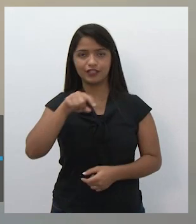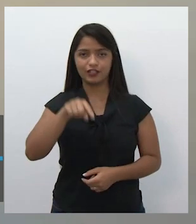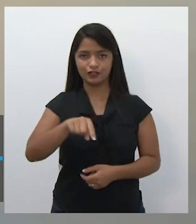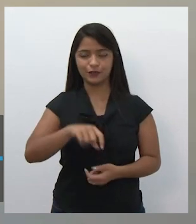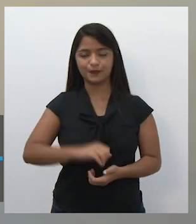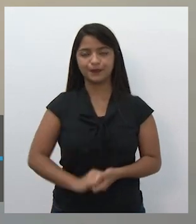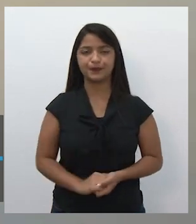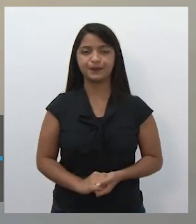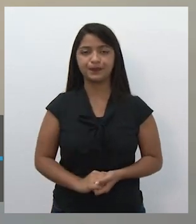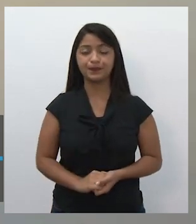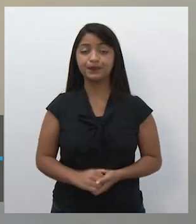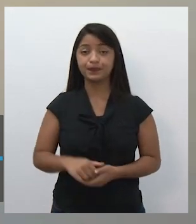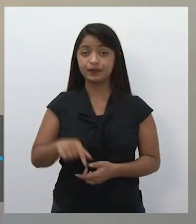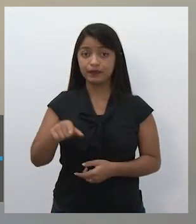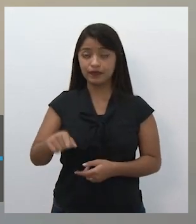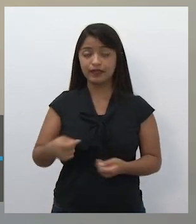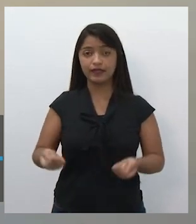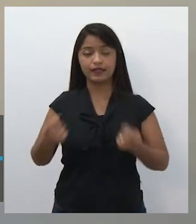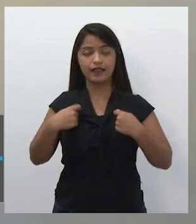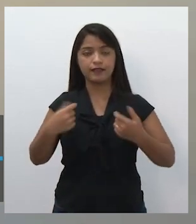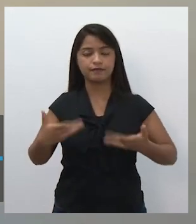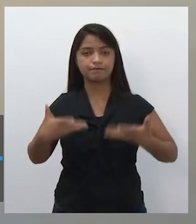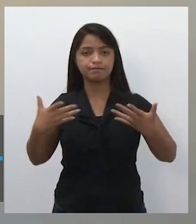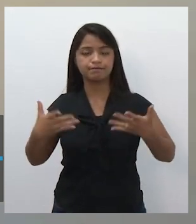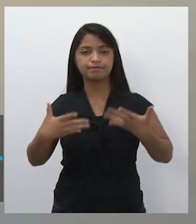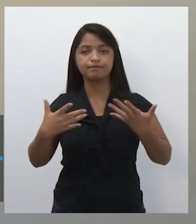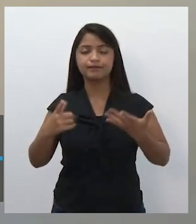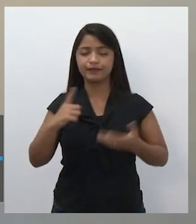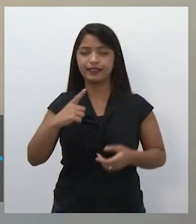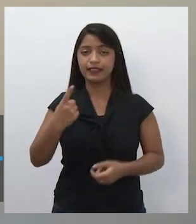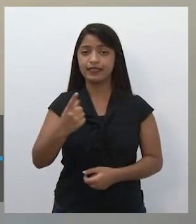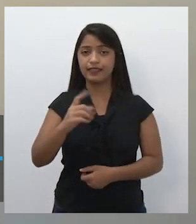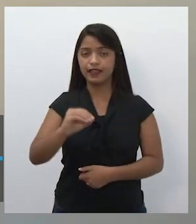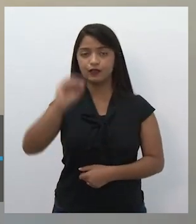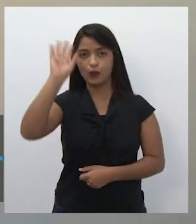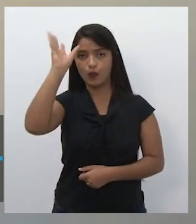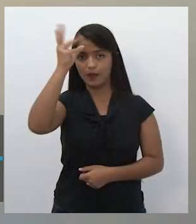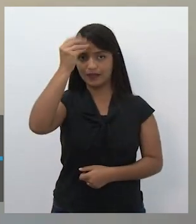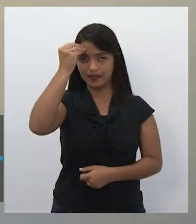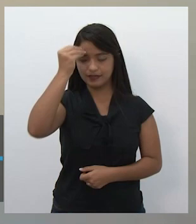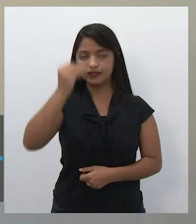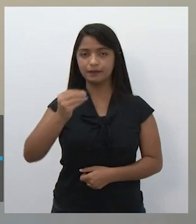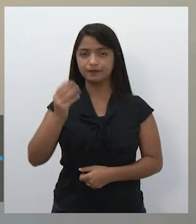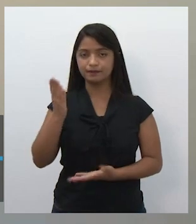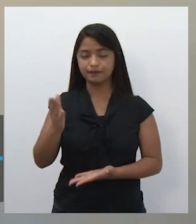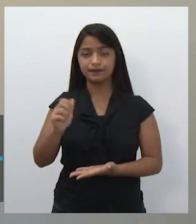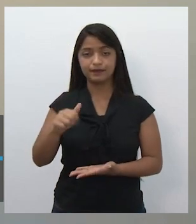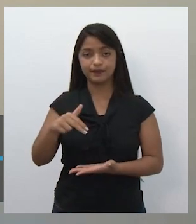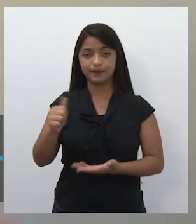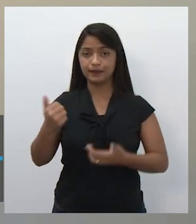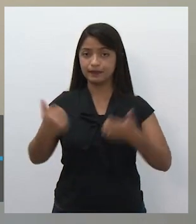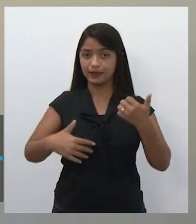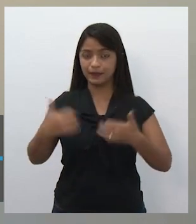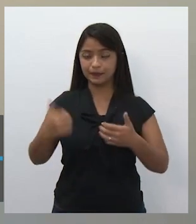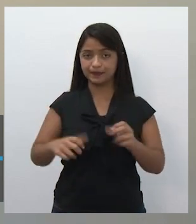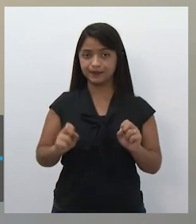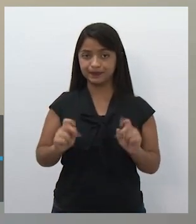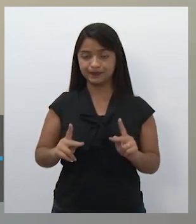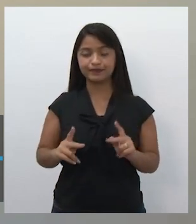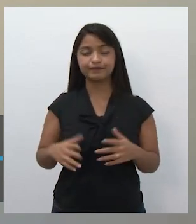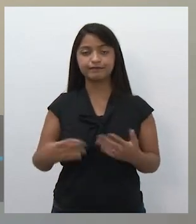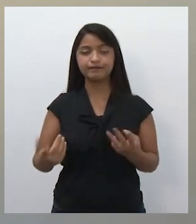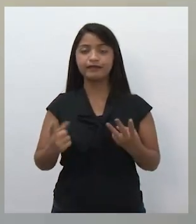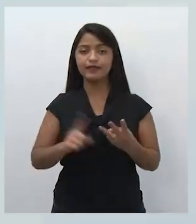vai mobilizar essas 10 competências que trouxer, que a Ana Penido trouxe para a gente. E um